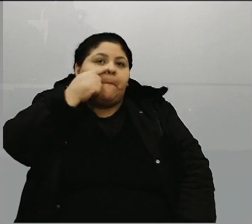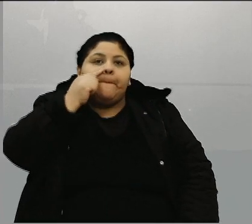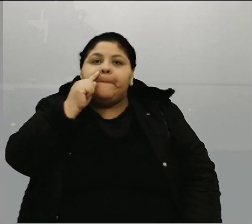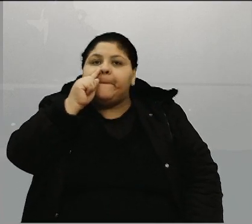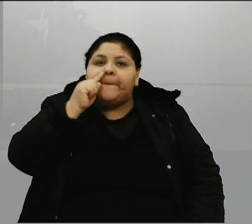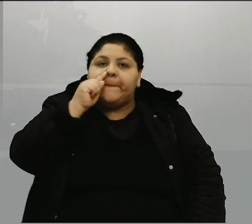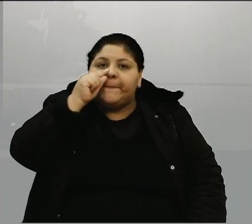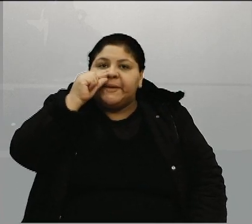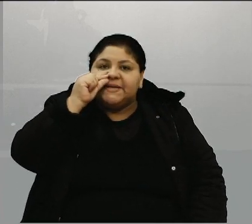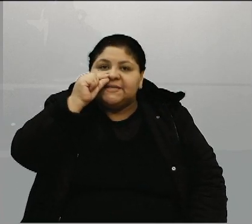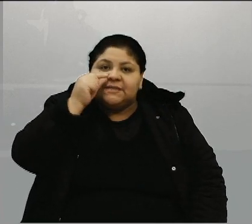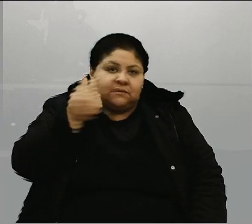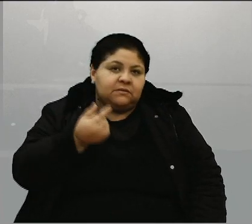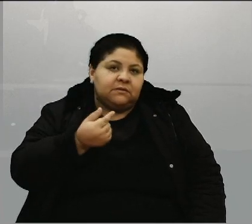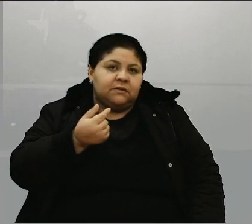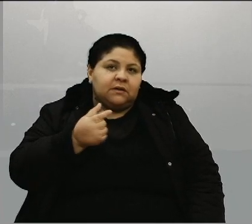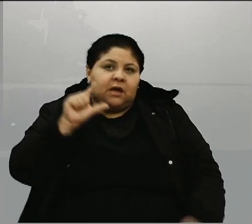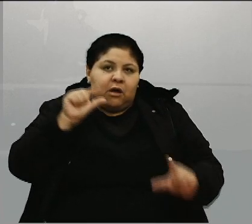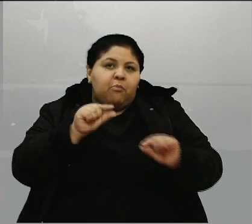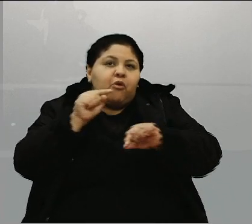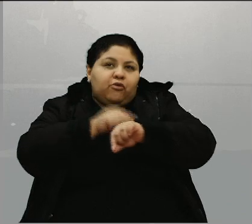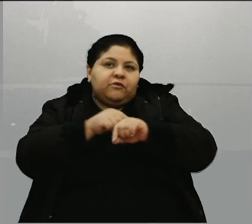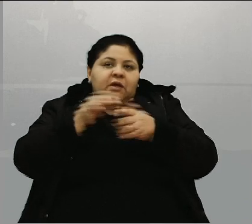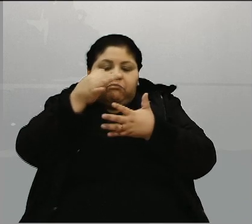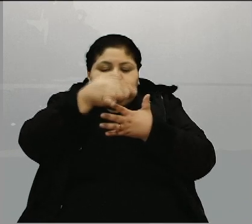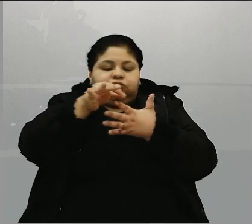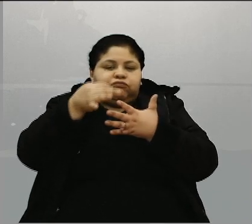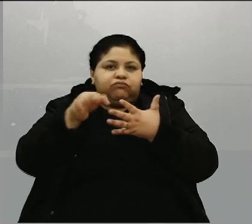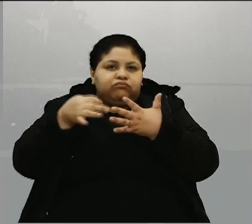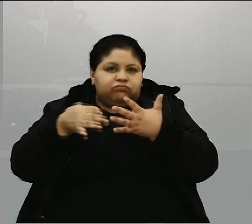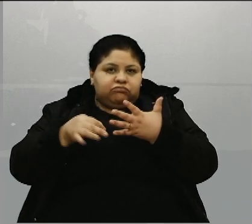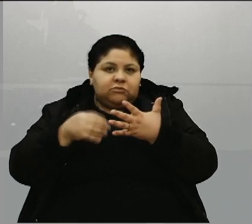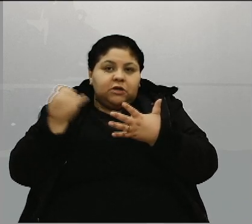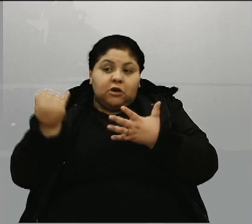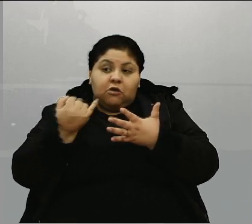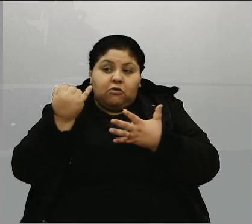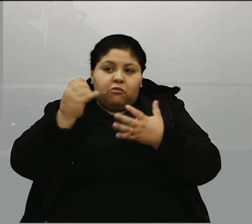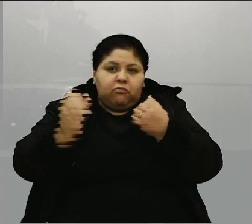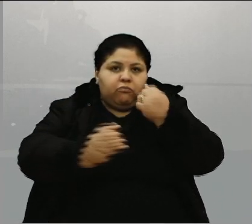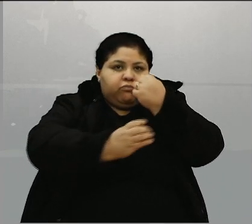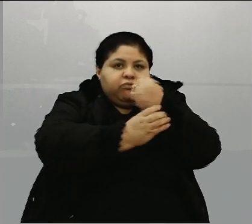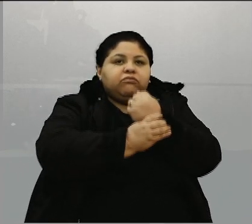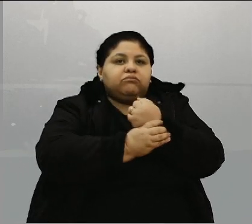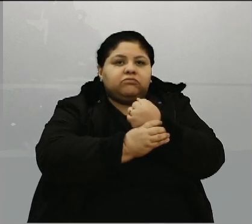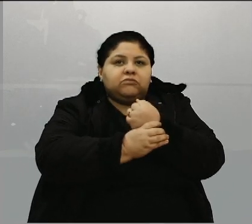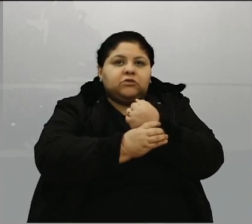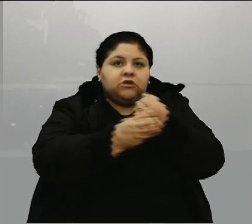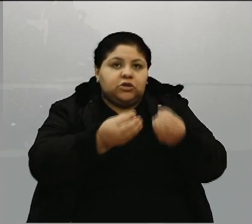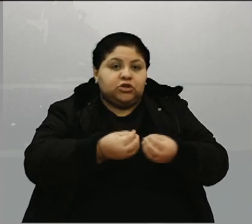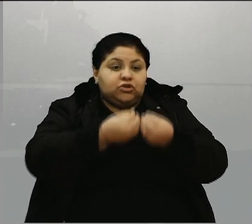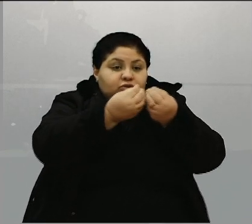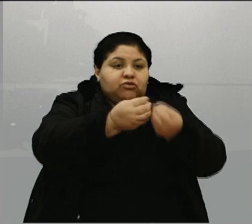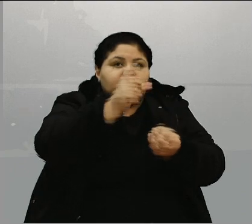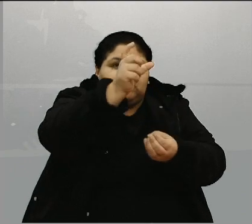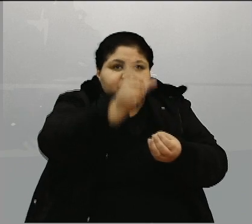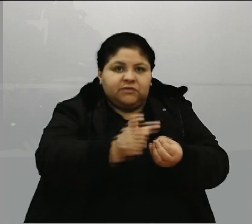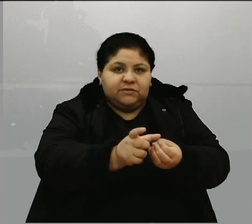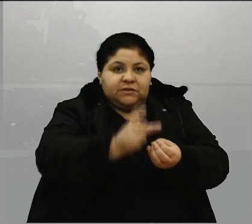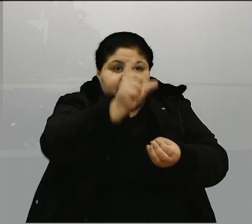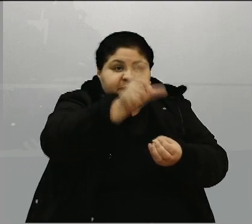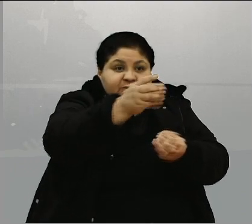feitos recentemente. Esses critérios são essenciais para garantir a segurança do doador e do